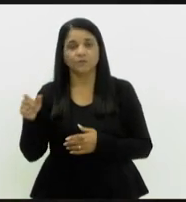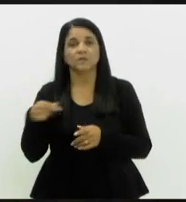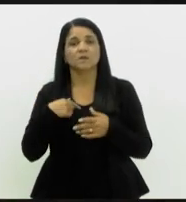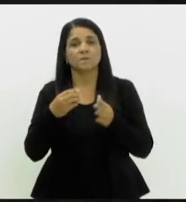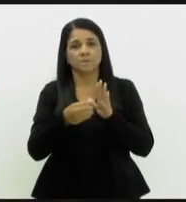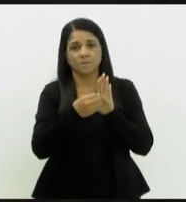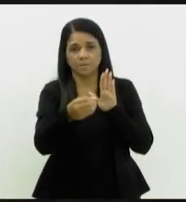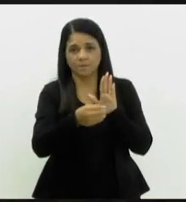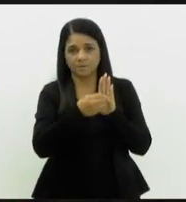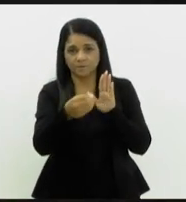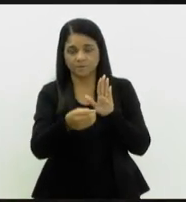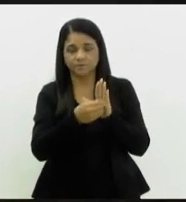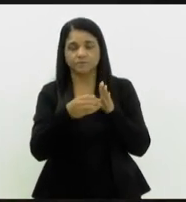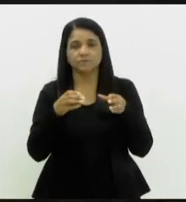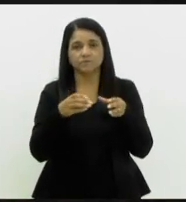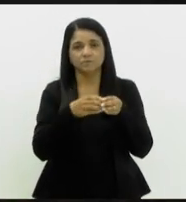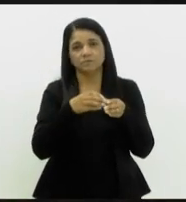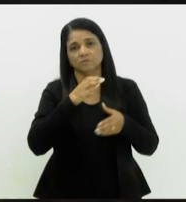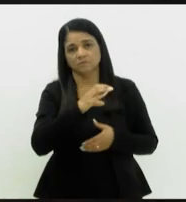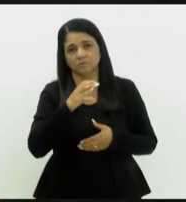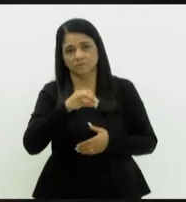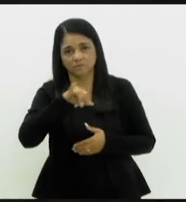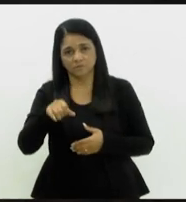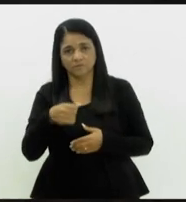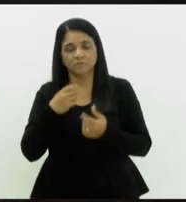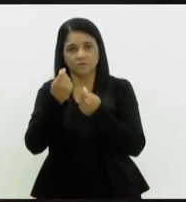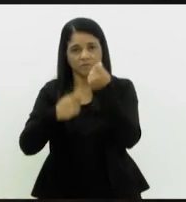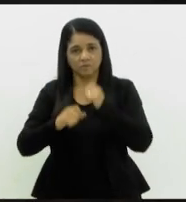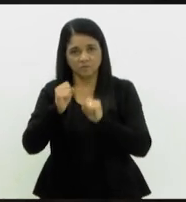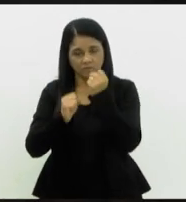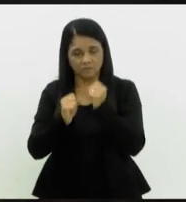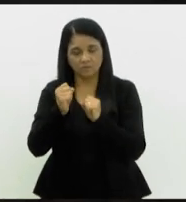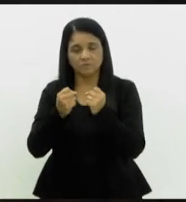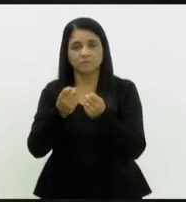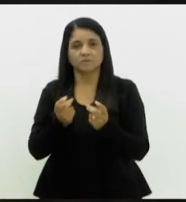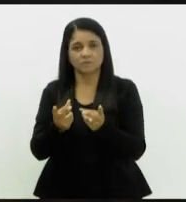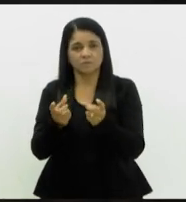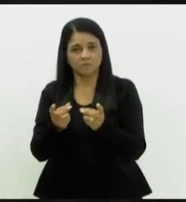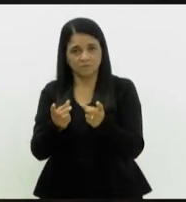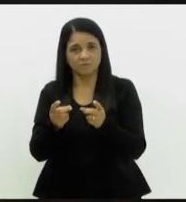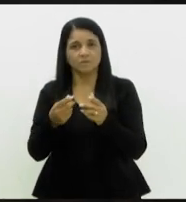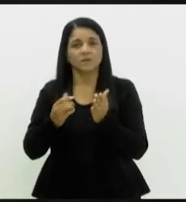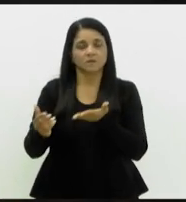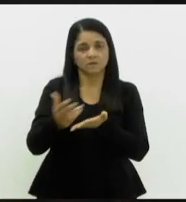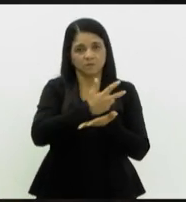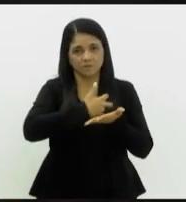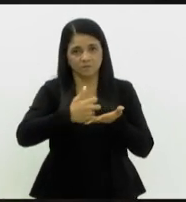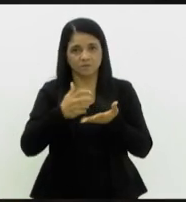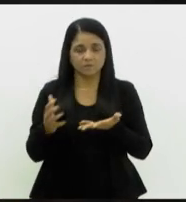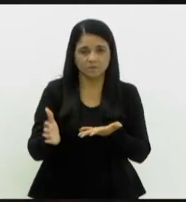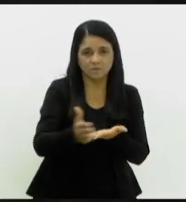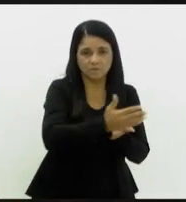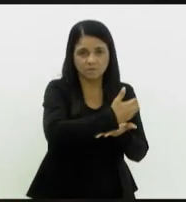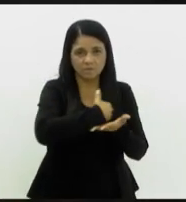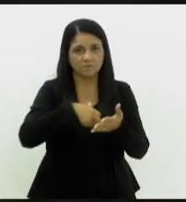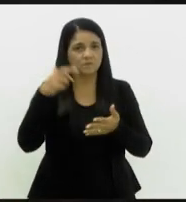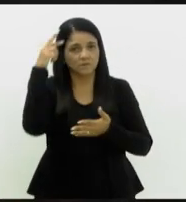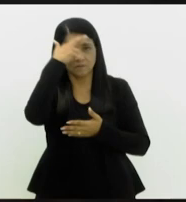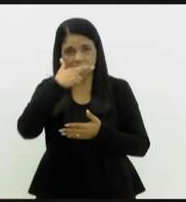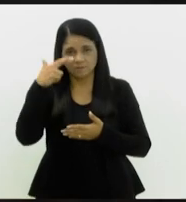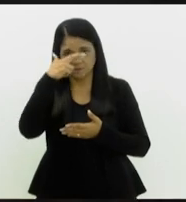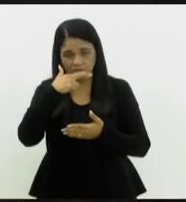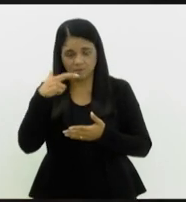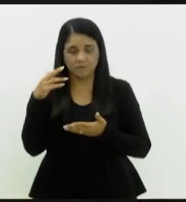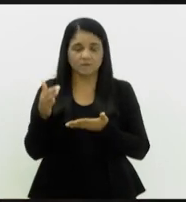comissões Constituição e Justiça, Economia, Indústria e Comércio, Tributação, Controle da Arrecadação Estadual e Fiscalização dos